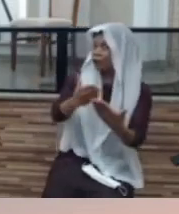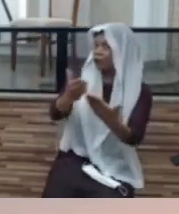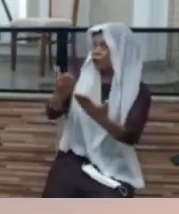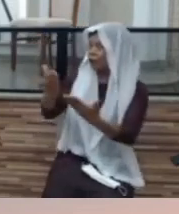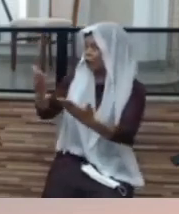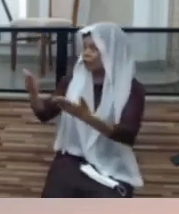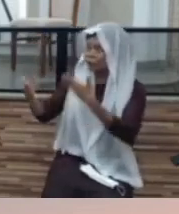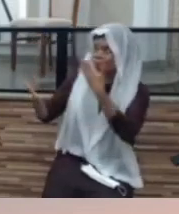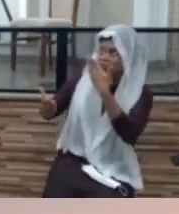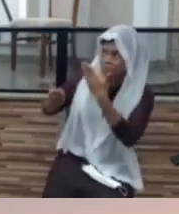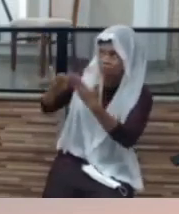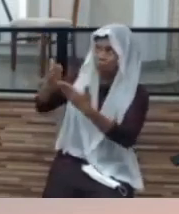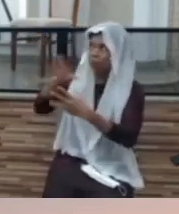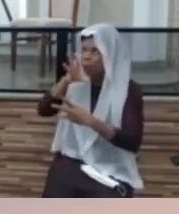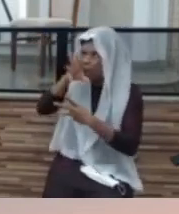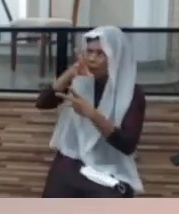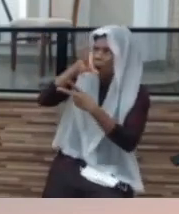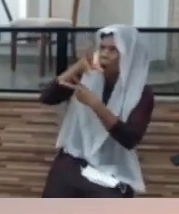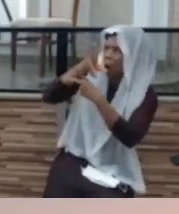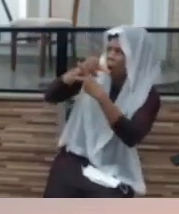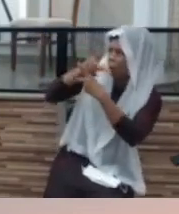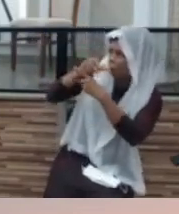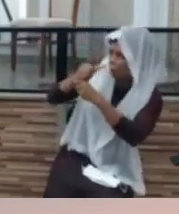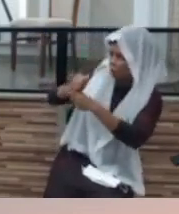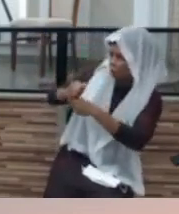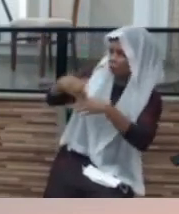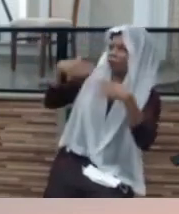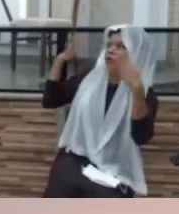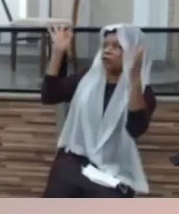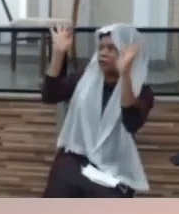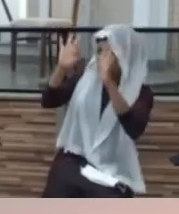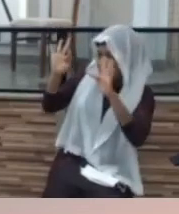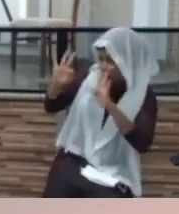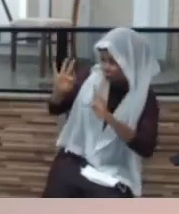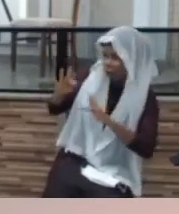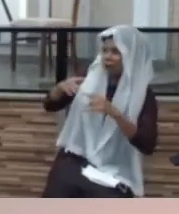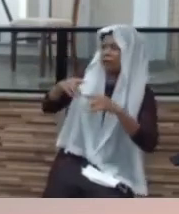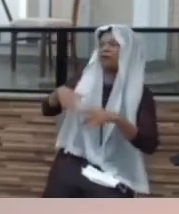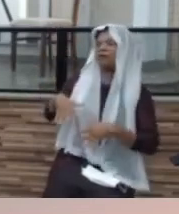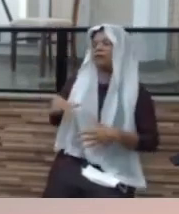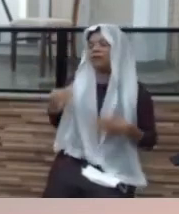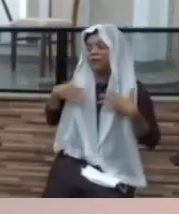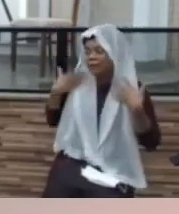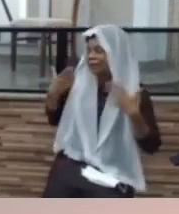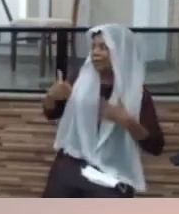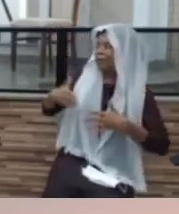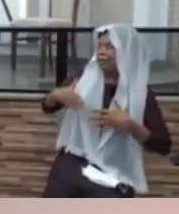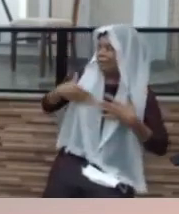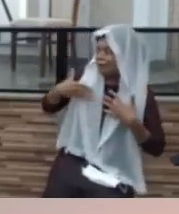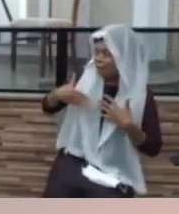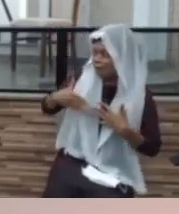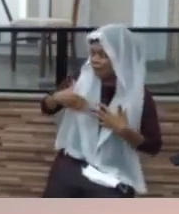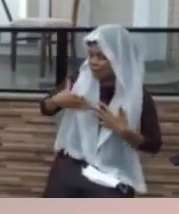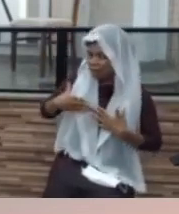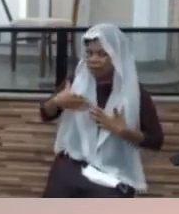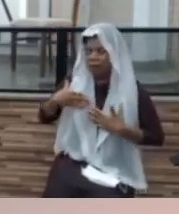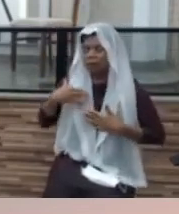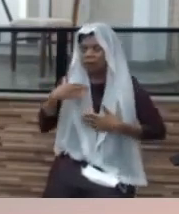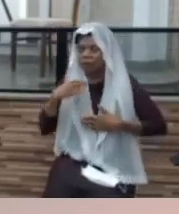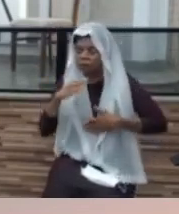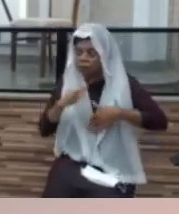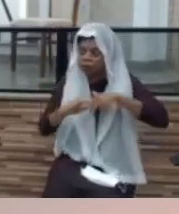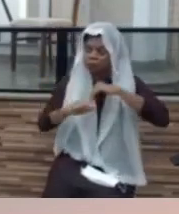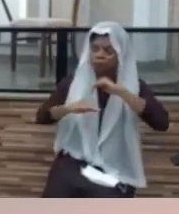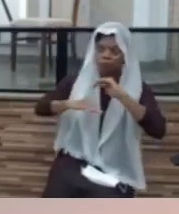sentir e ter certeza e convicção que foi Deus que te chamou, o Senhor manda te pregar para essa palavra. A cada dia Ele vai